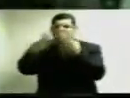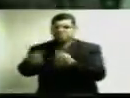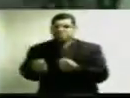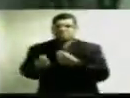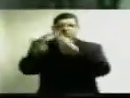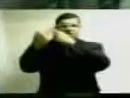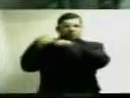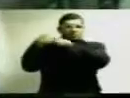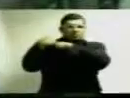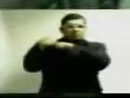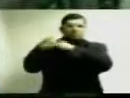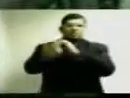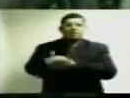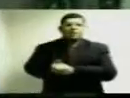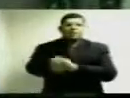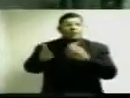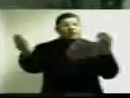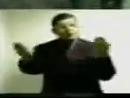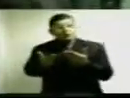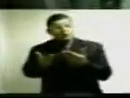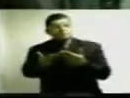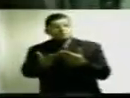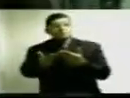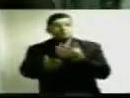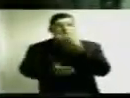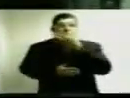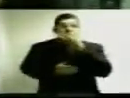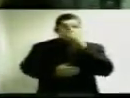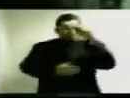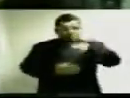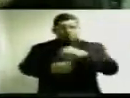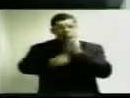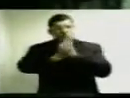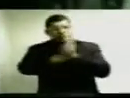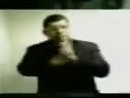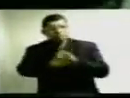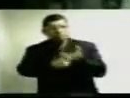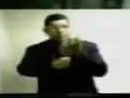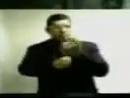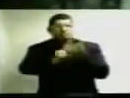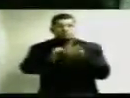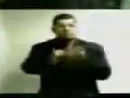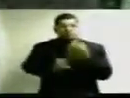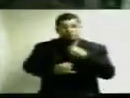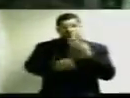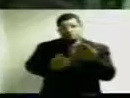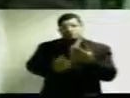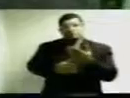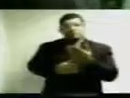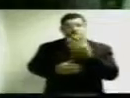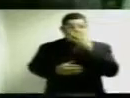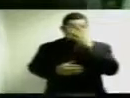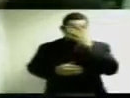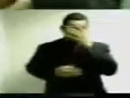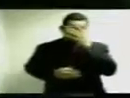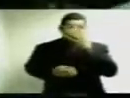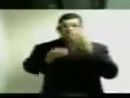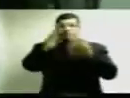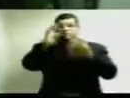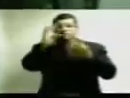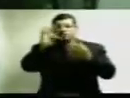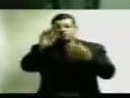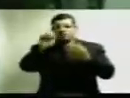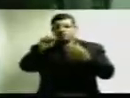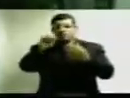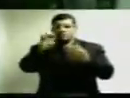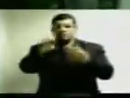para si responsabilidade. Agora, fica a sugestão aqui na casa, e que ressoe até o TSE, que